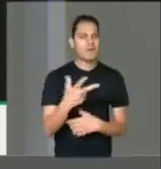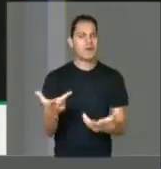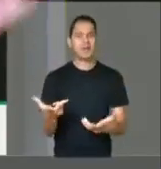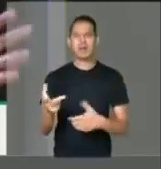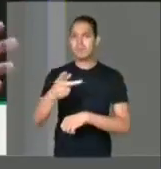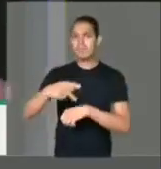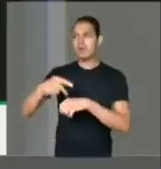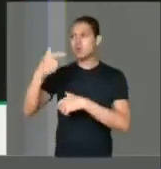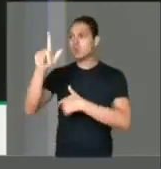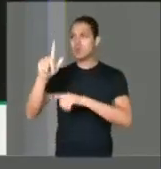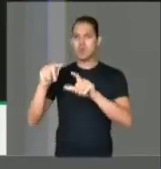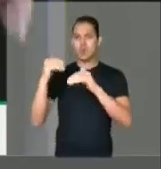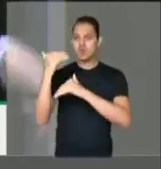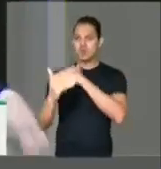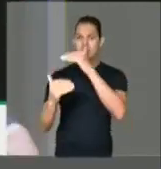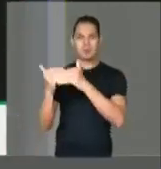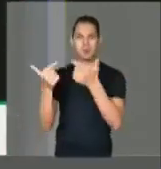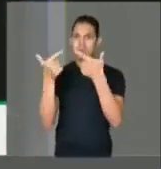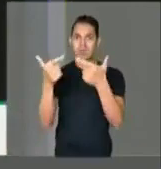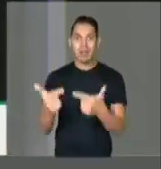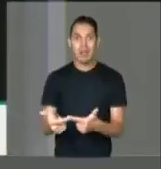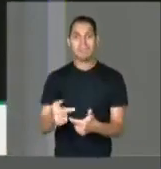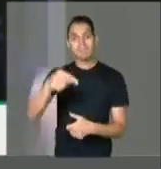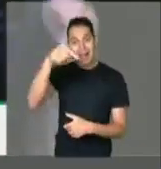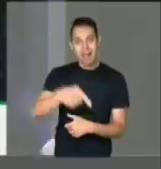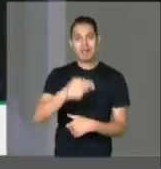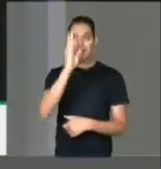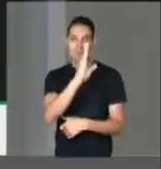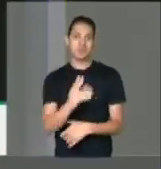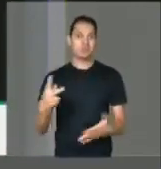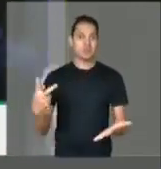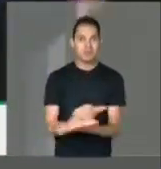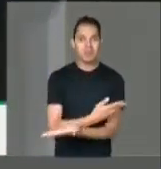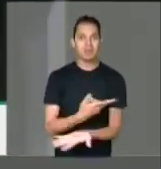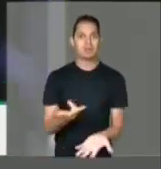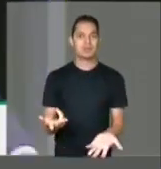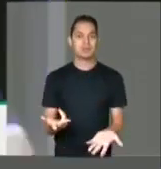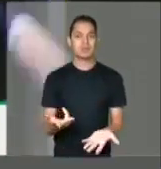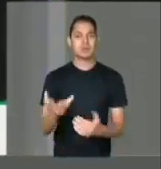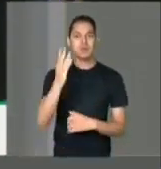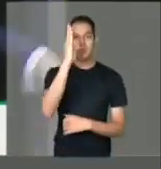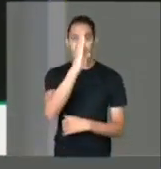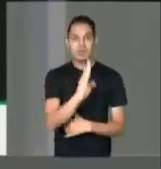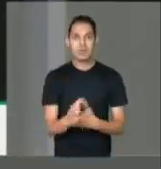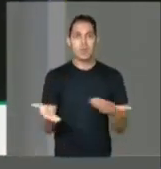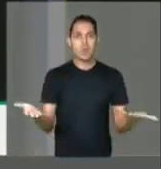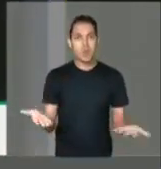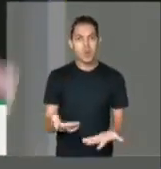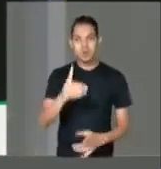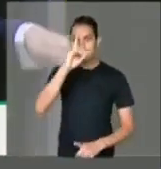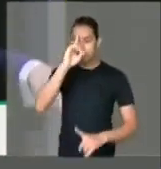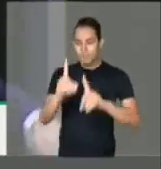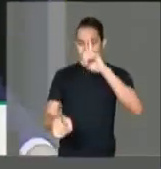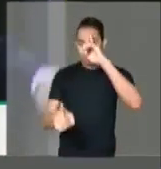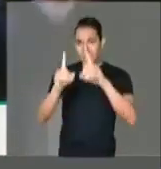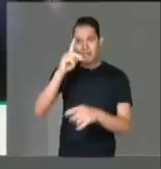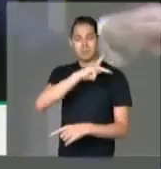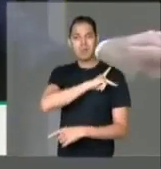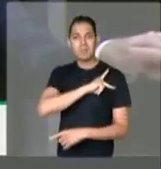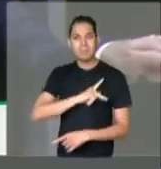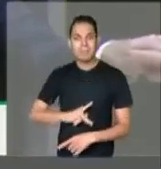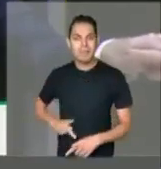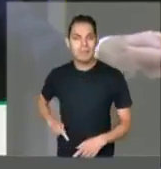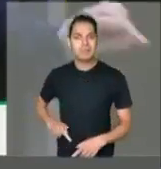existe em nenhum país desenvolvido do mundo, mas está acontecendo aqui no nosso país, no Brasil, hoje comandado por um